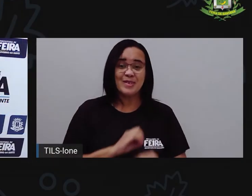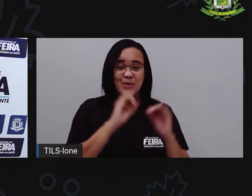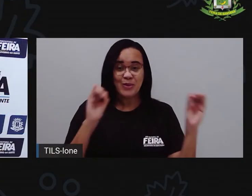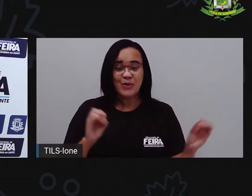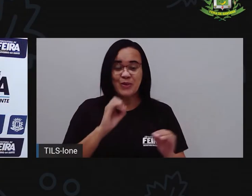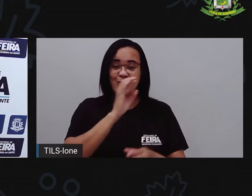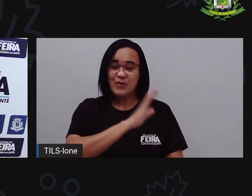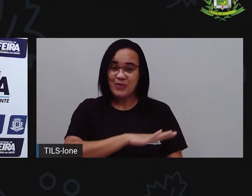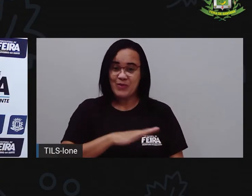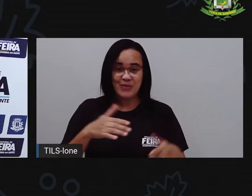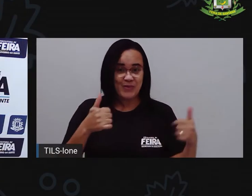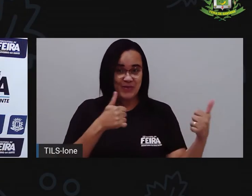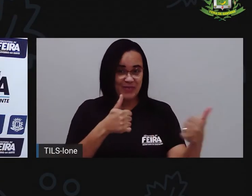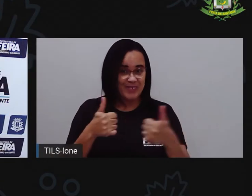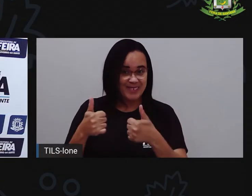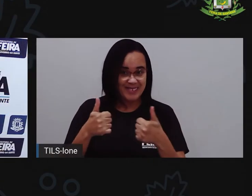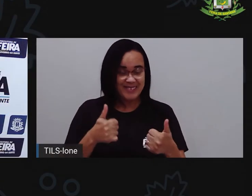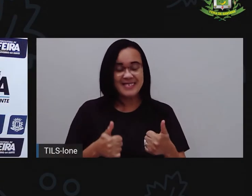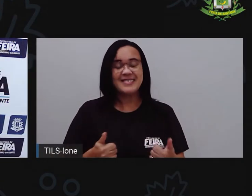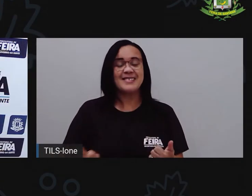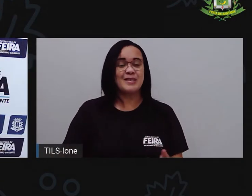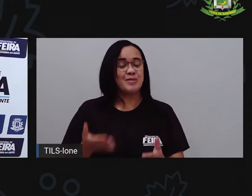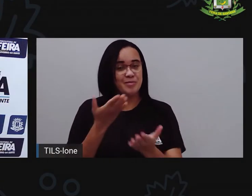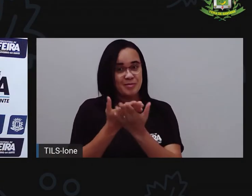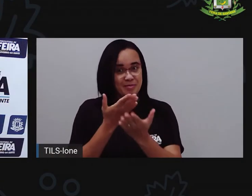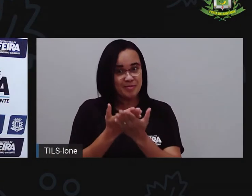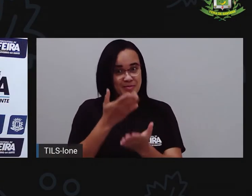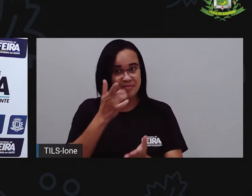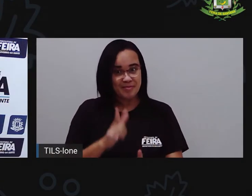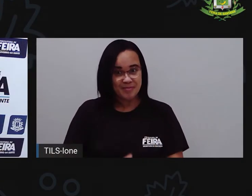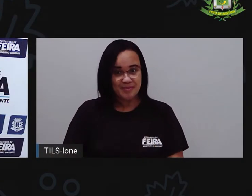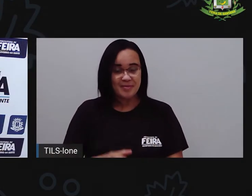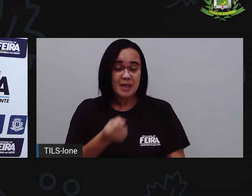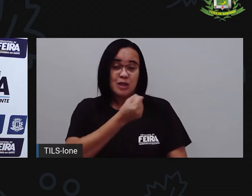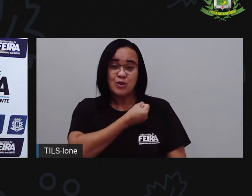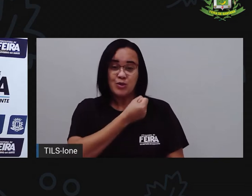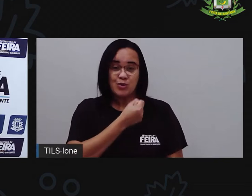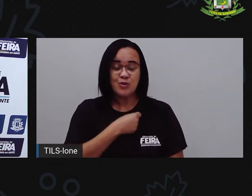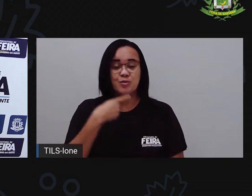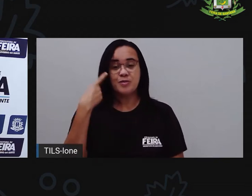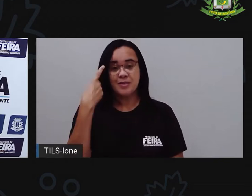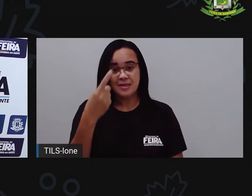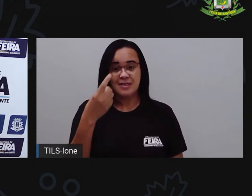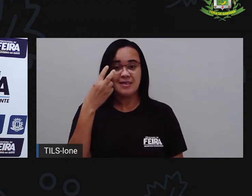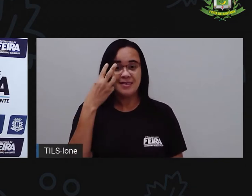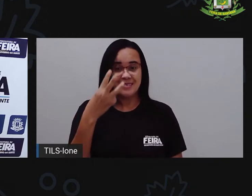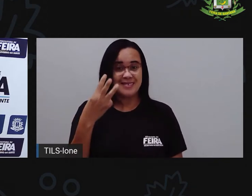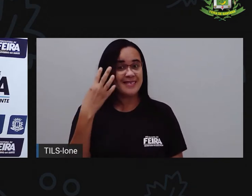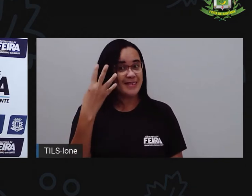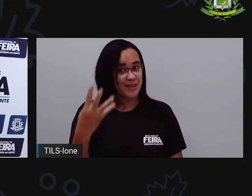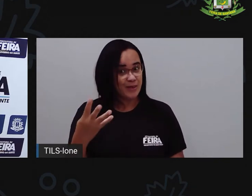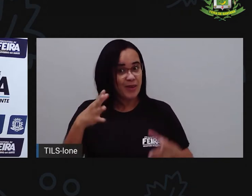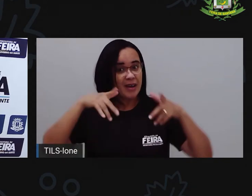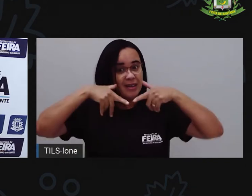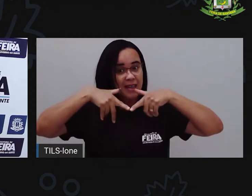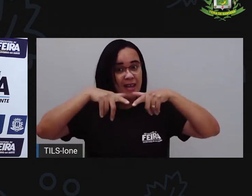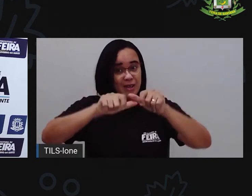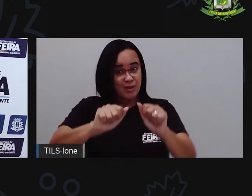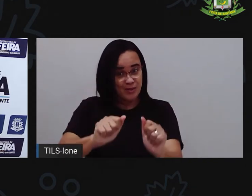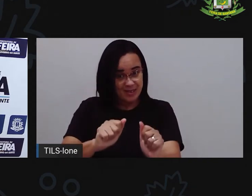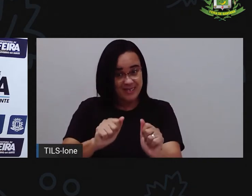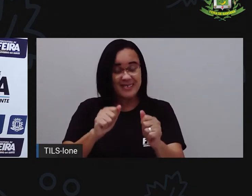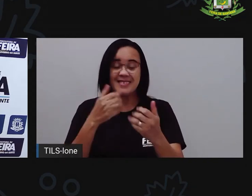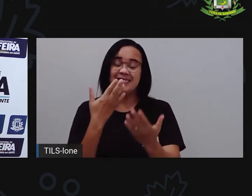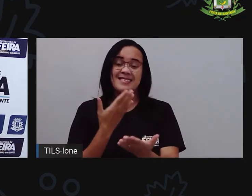Olá, crianças! Vamos para mais uma aula. Aula de número 134 de linguagens. E o nome da